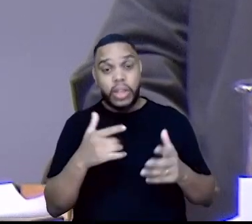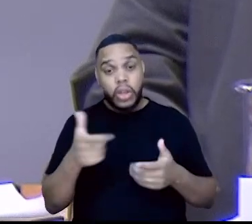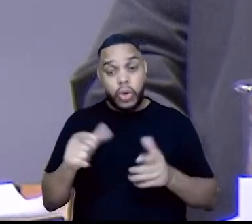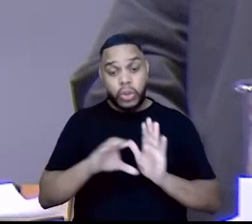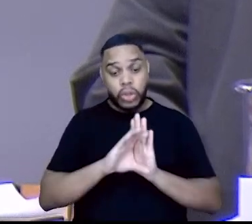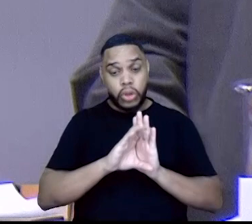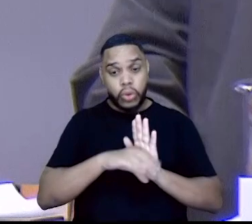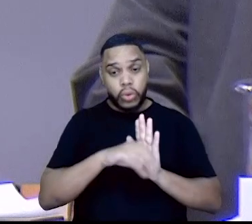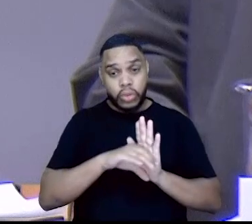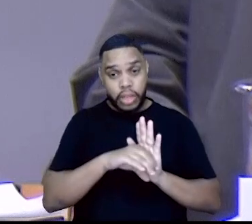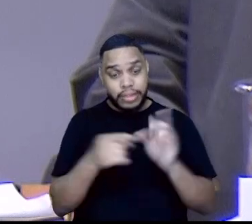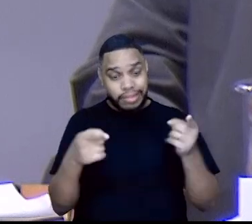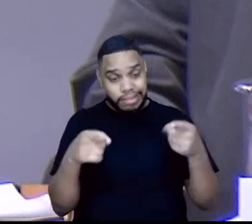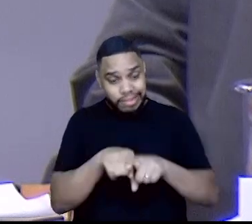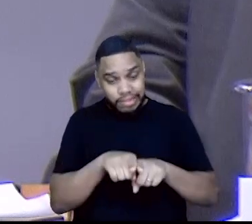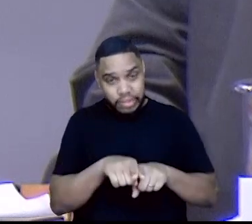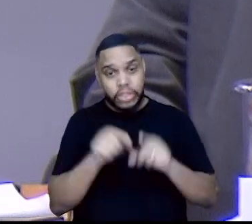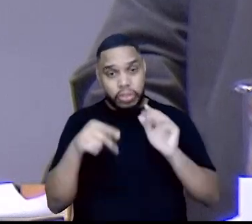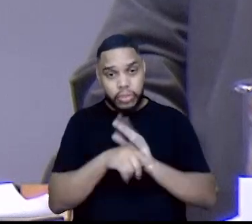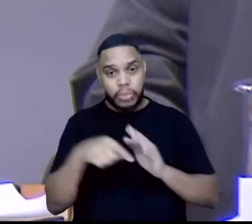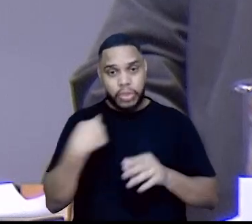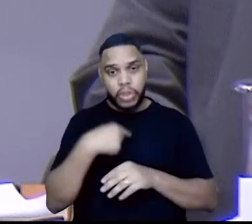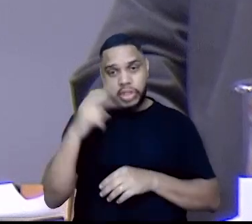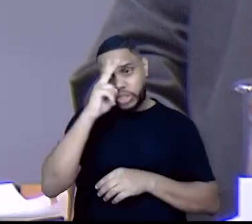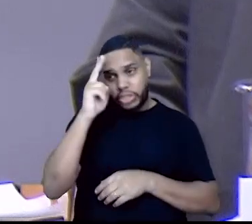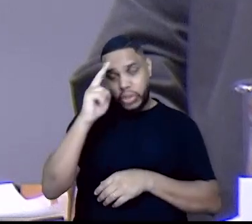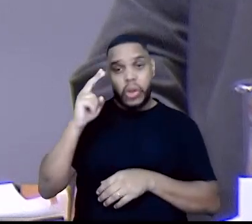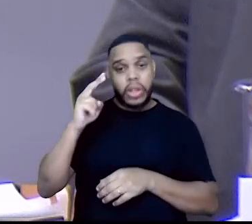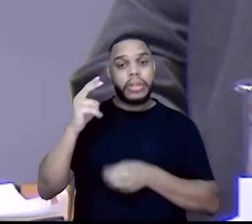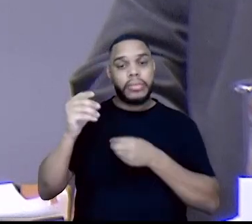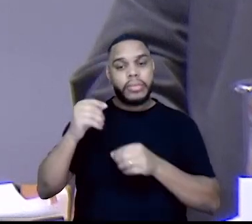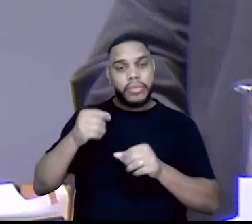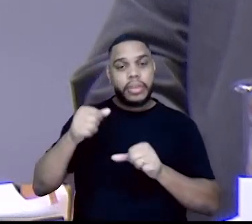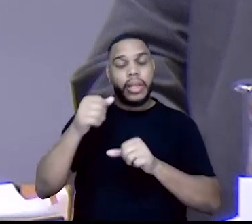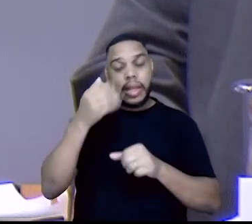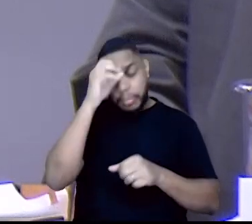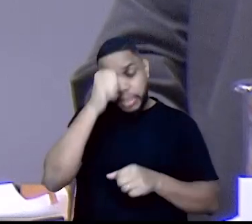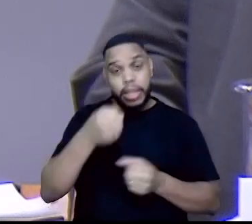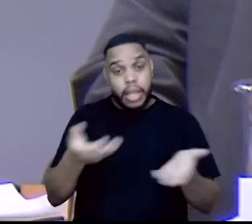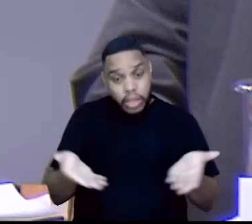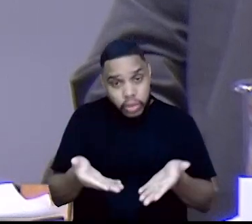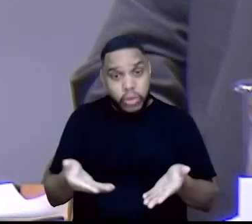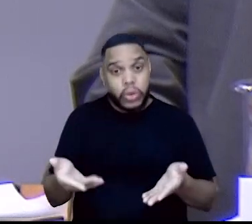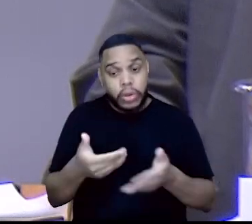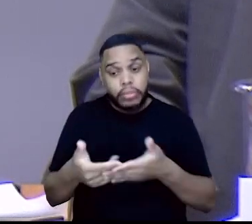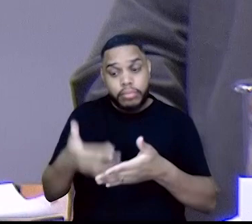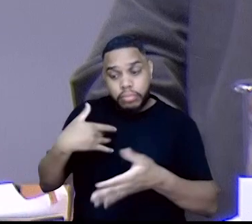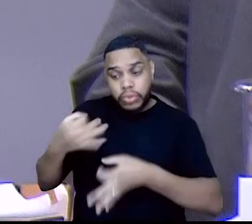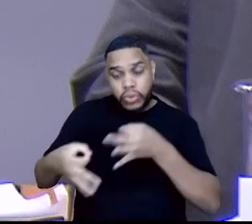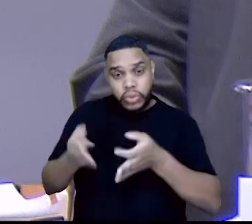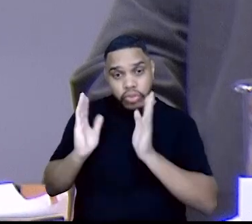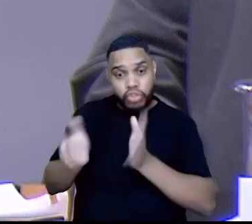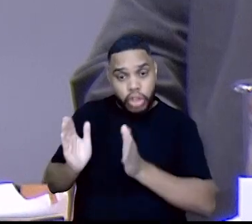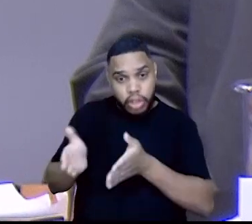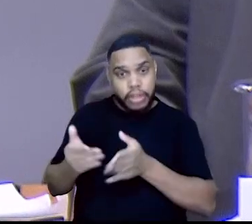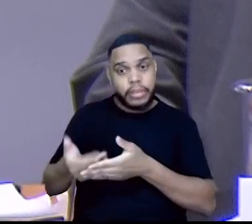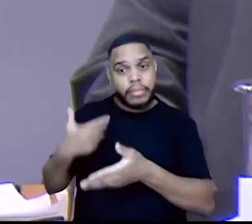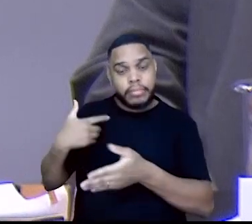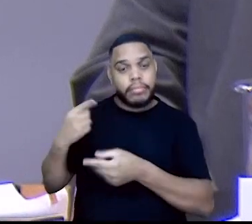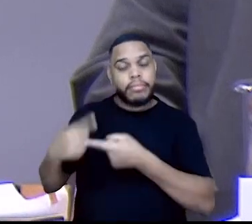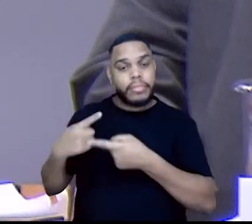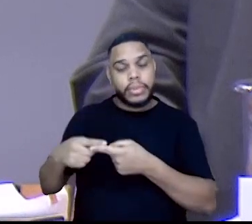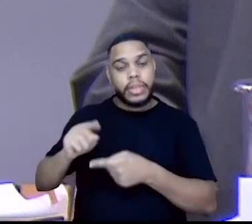conceitos arraigados na nossa formação para aprendermos a trabalhar com precedentes, porque não é uma